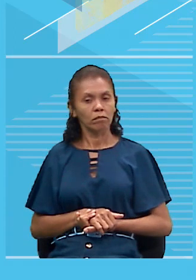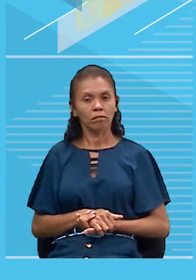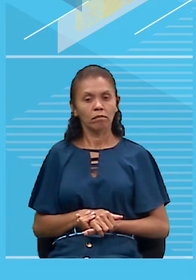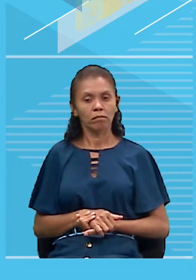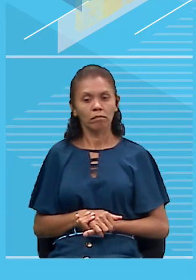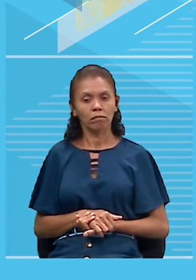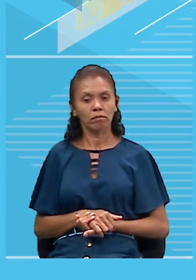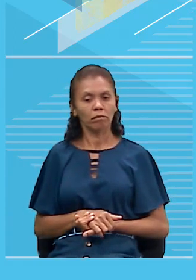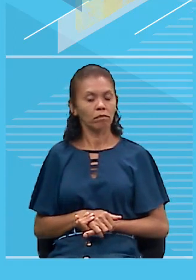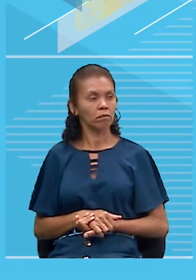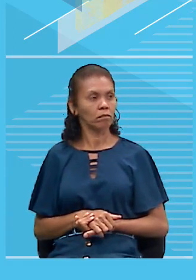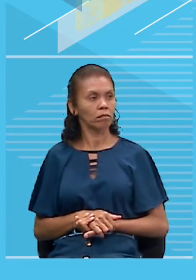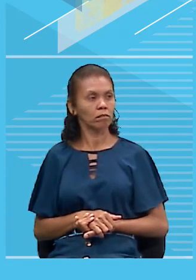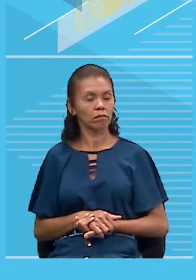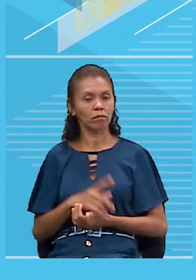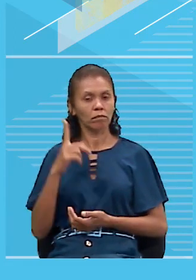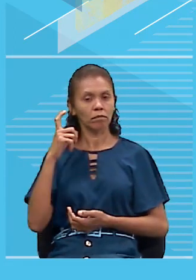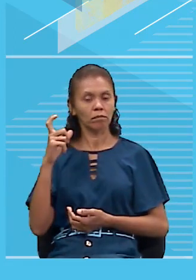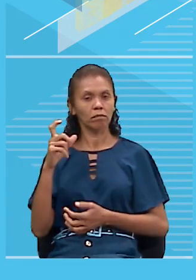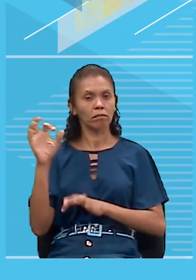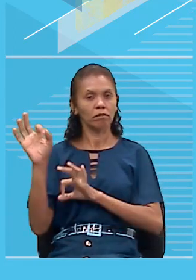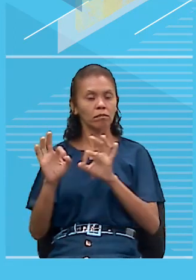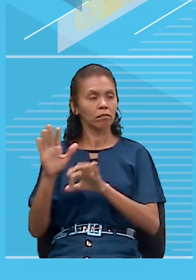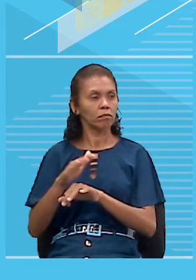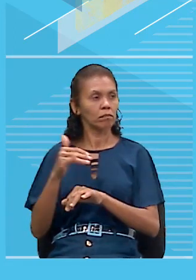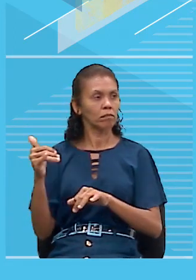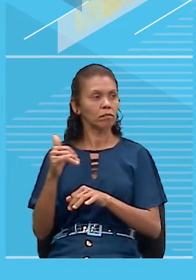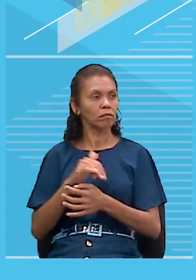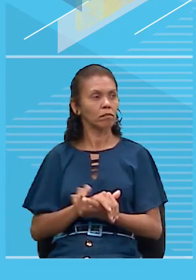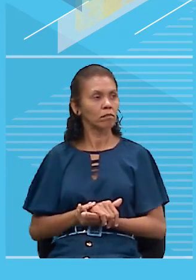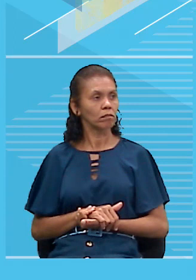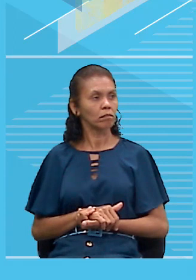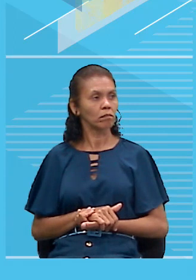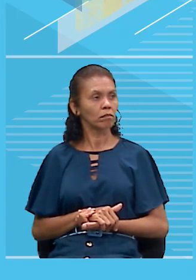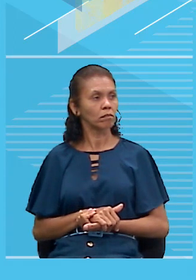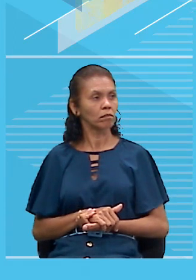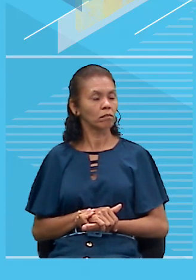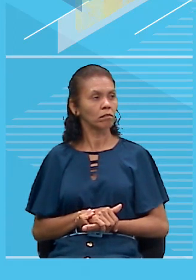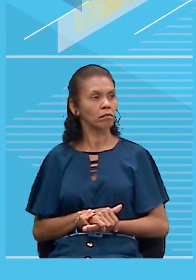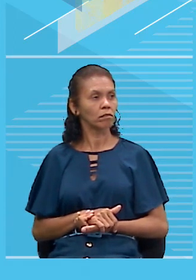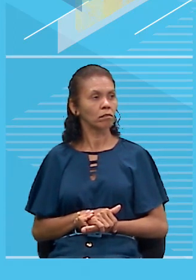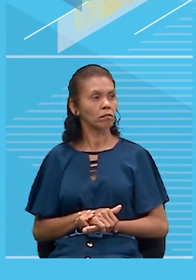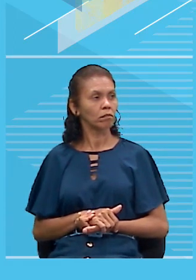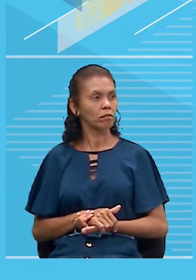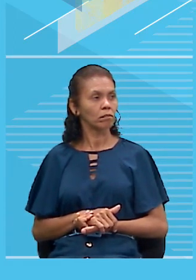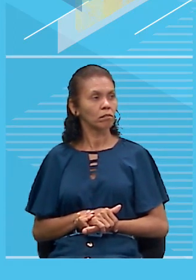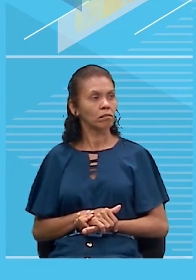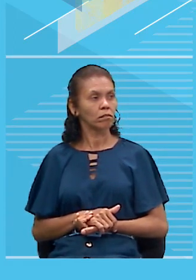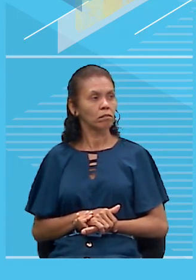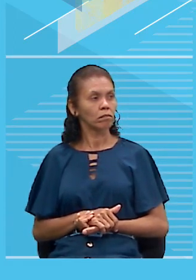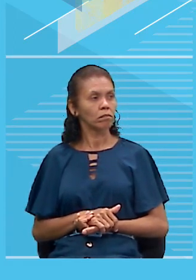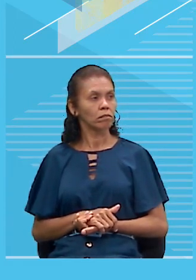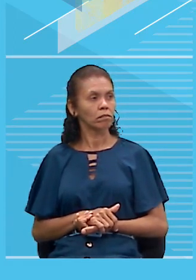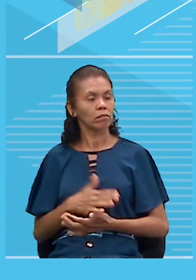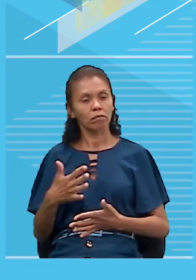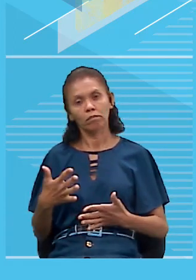Pronto já melhorar novamente o áudio Miguel leão muito bem rapaz Professor Então quer dizer